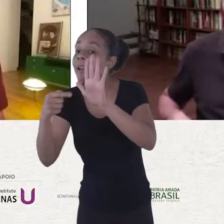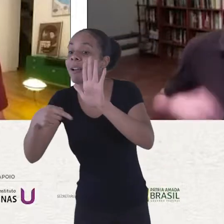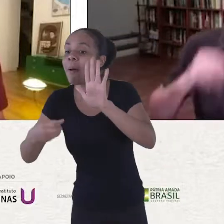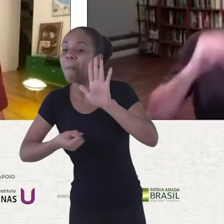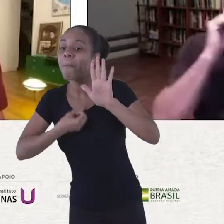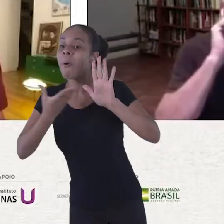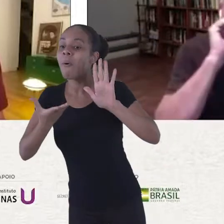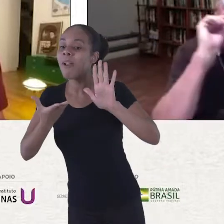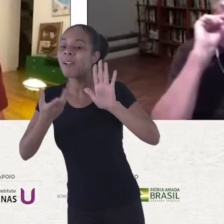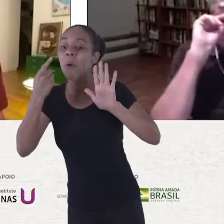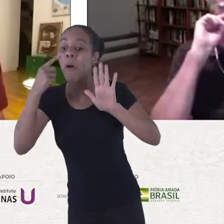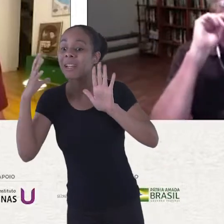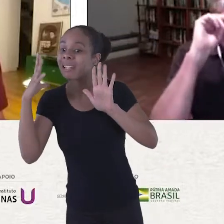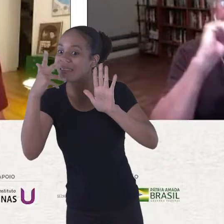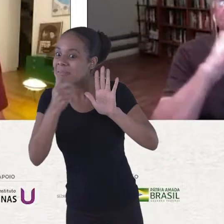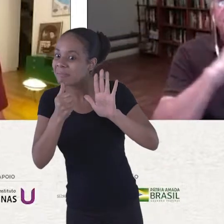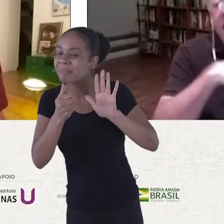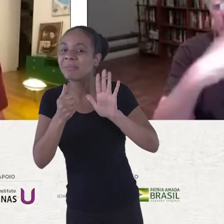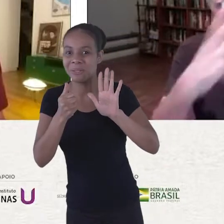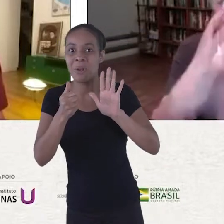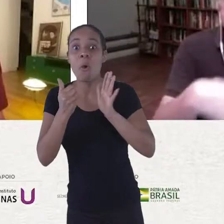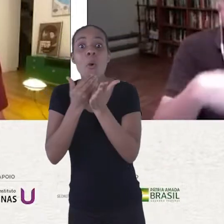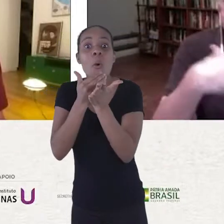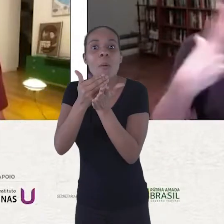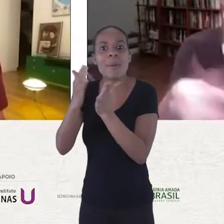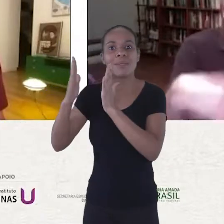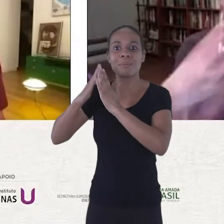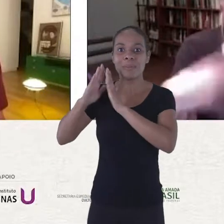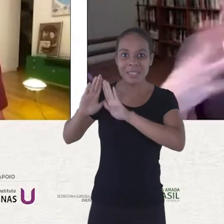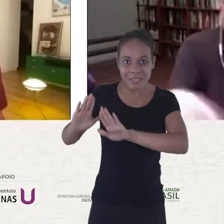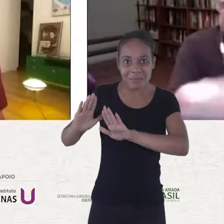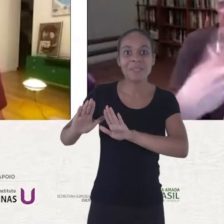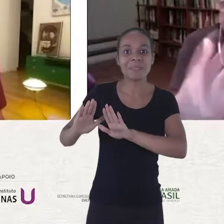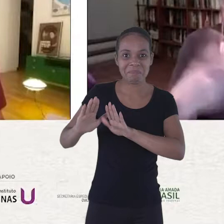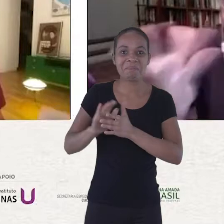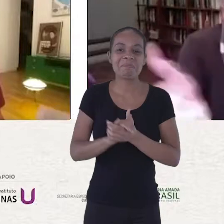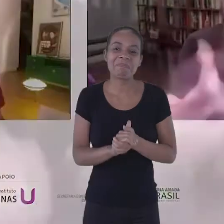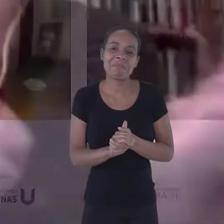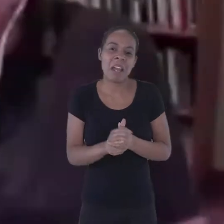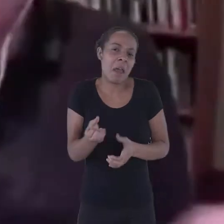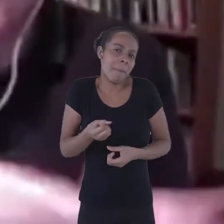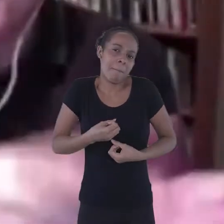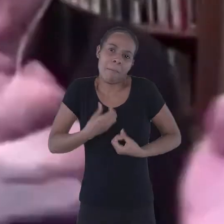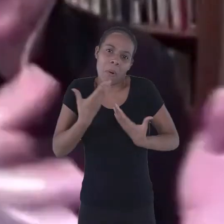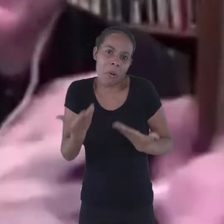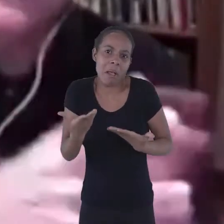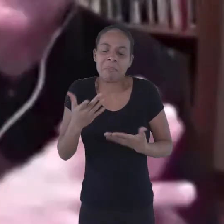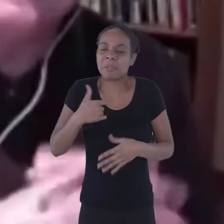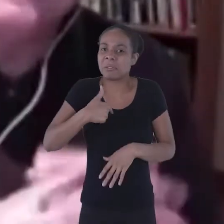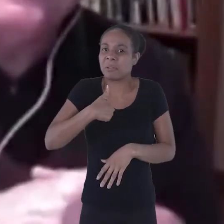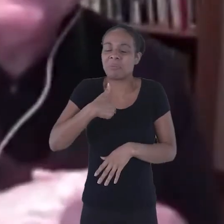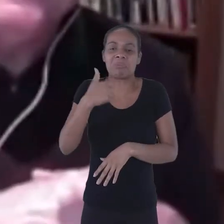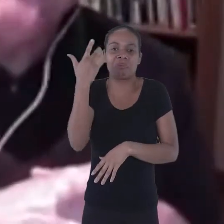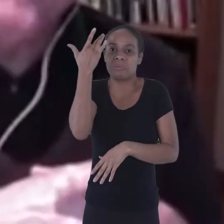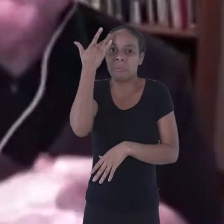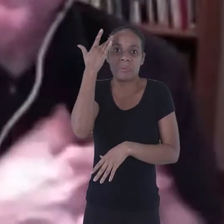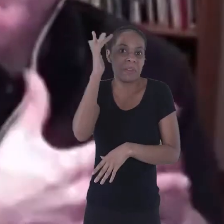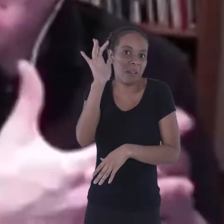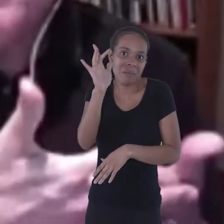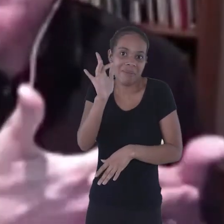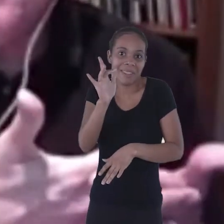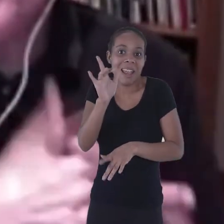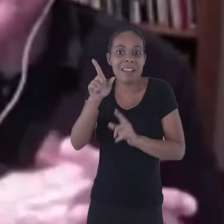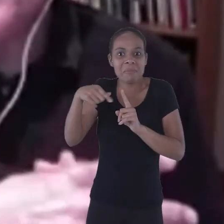no início da quarentena. Que eram livros, que eram poemas, que eu não sabia nem se o Stepan chegou a editar e tal. E para mim